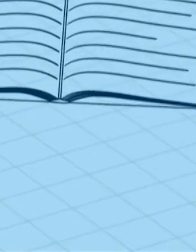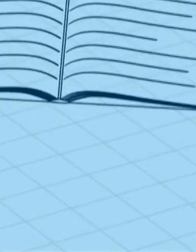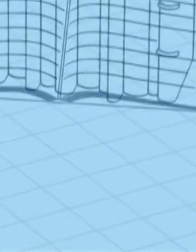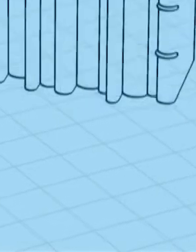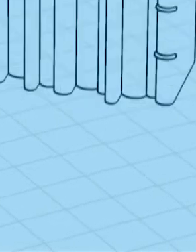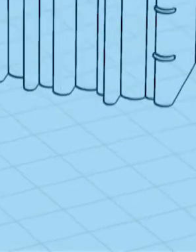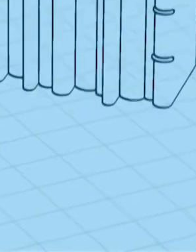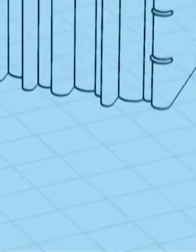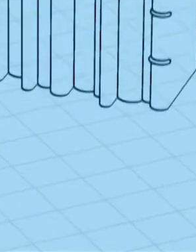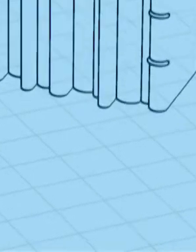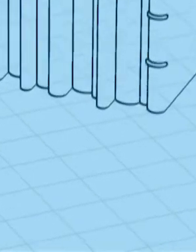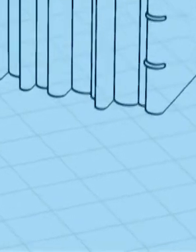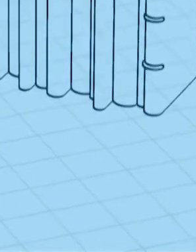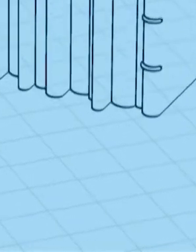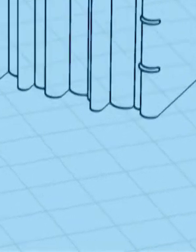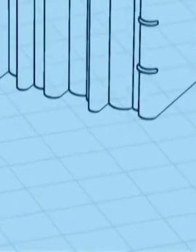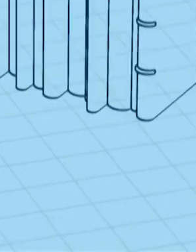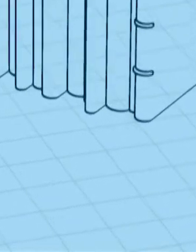o